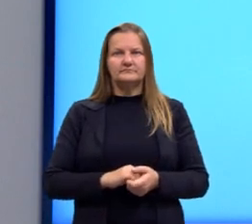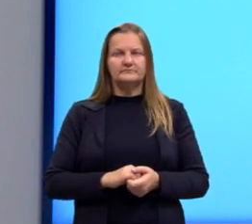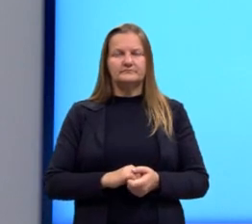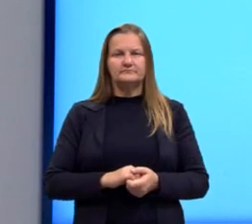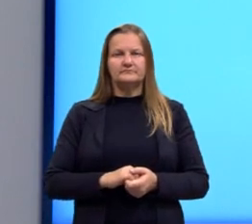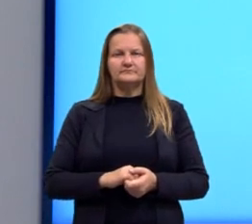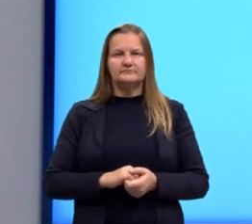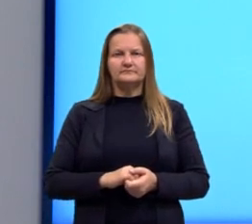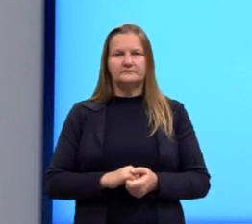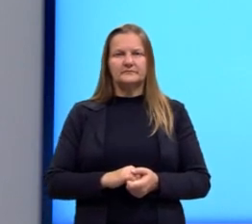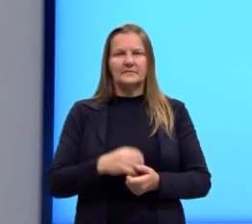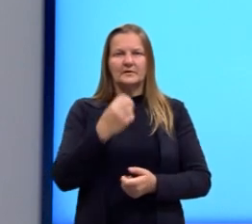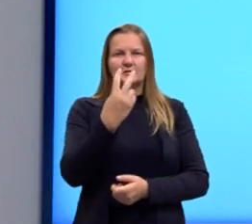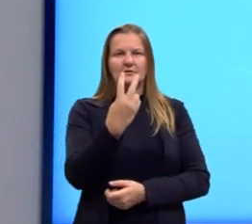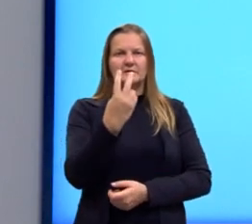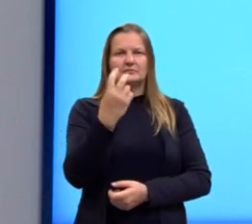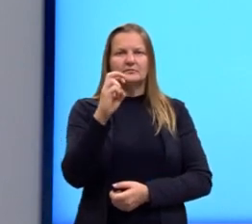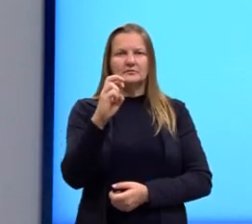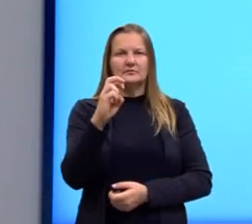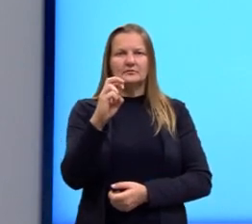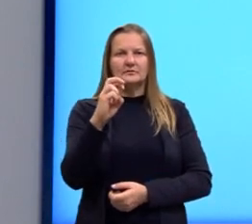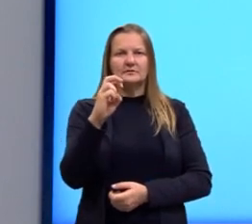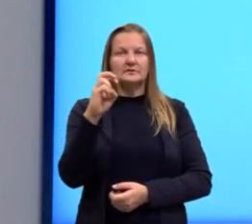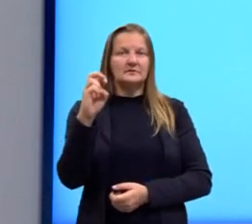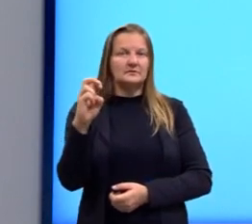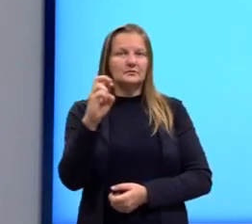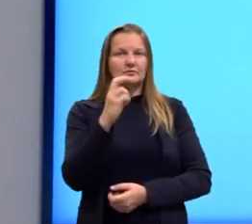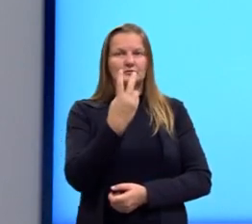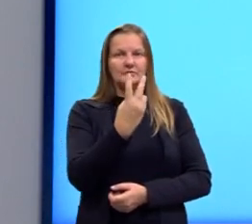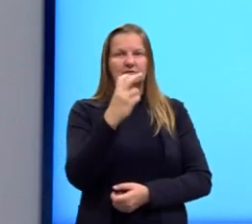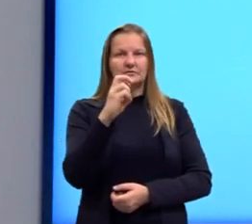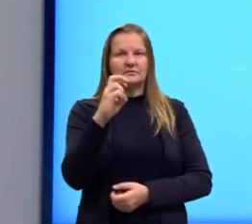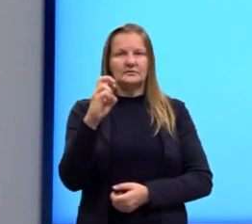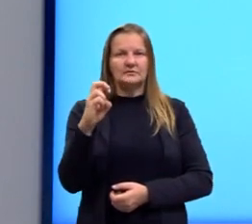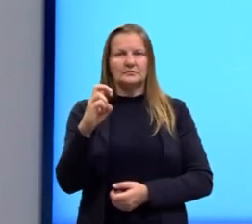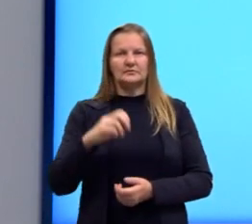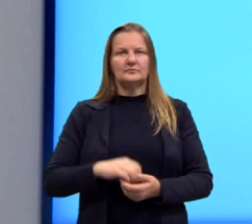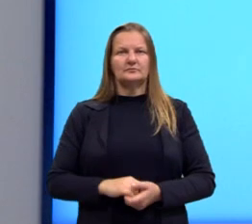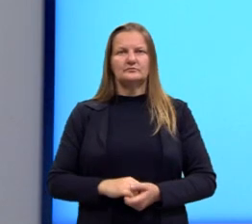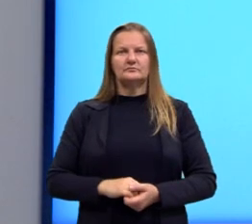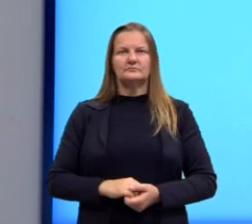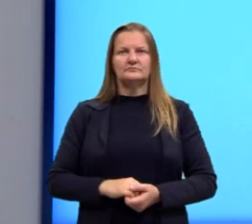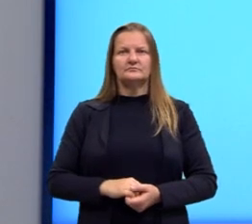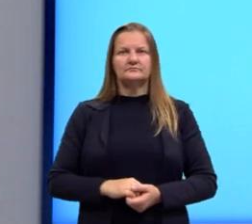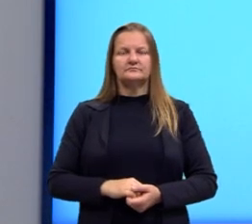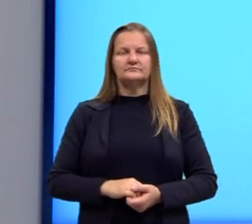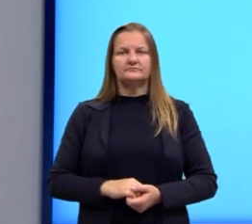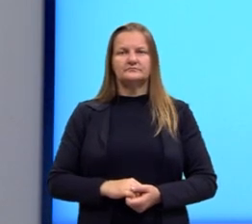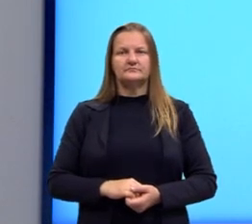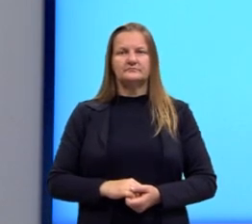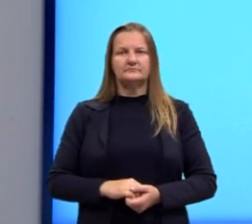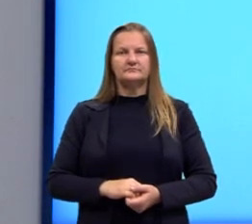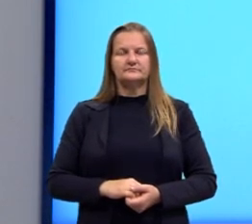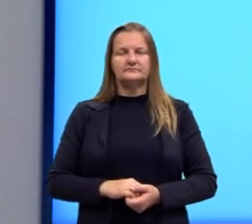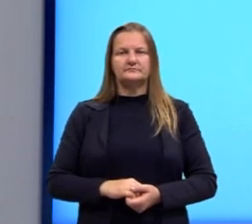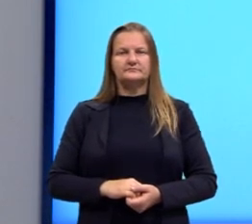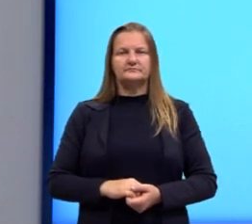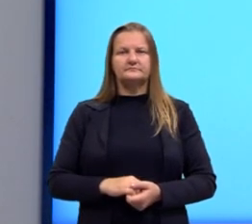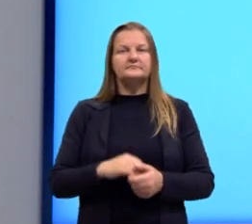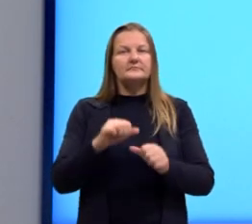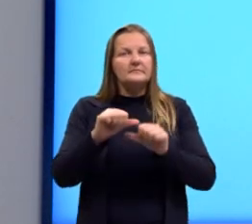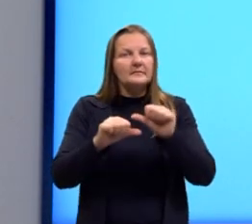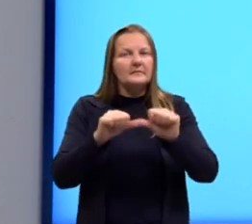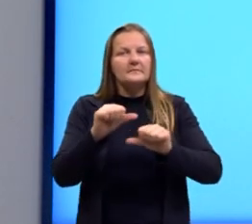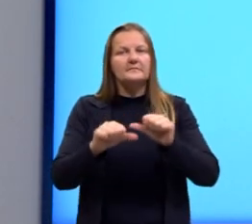chegando ali em 255° e ainda temos mais uma mudança que foi